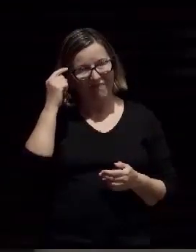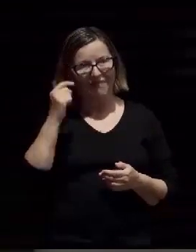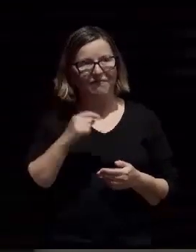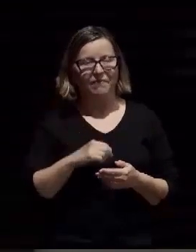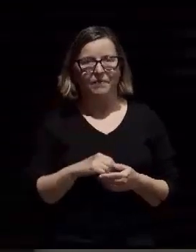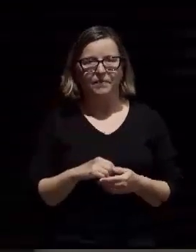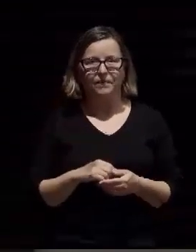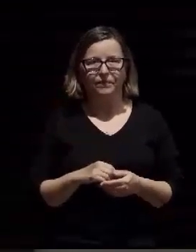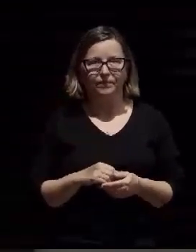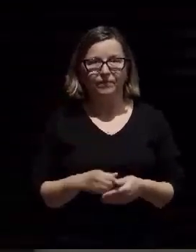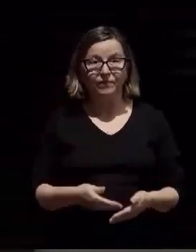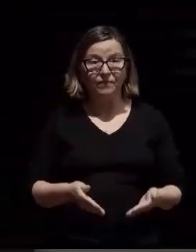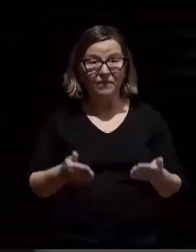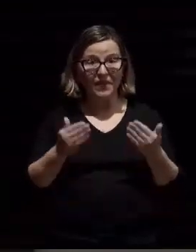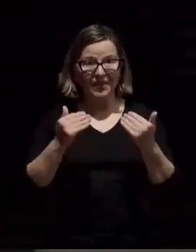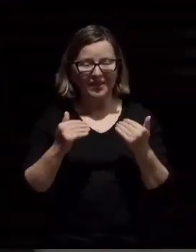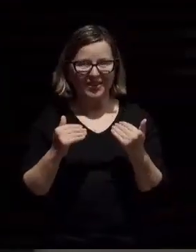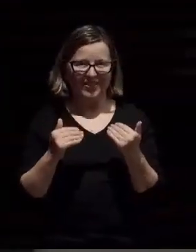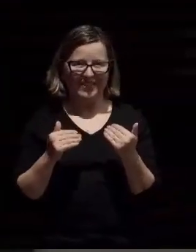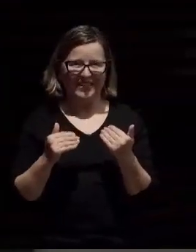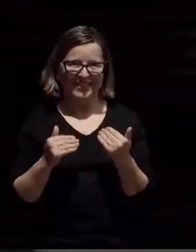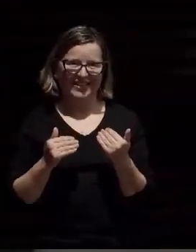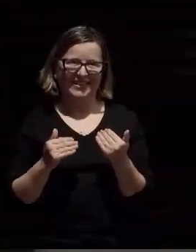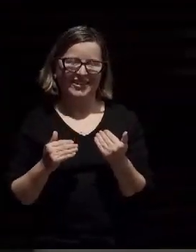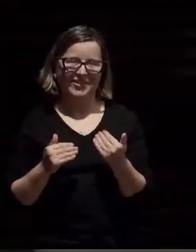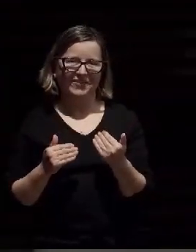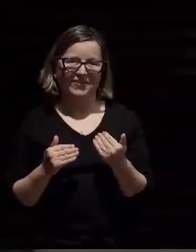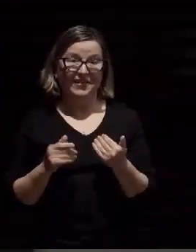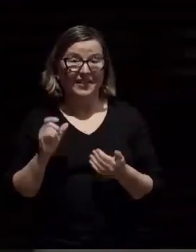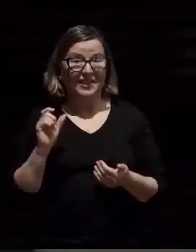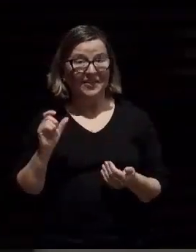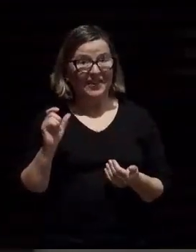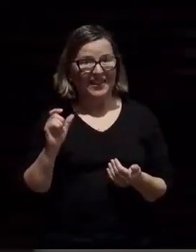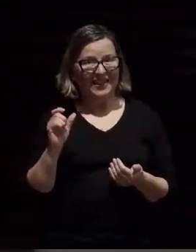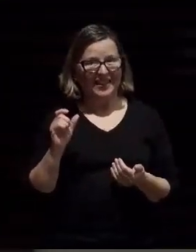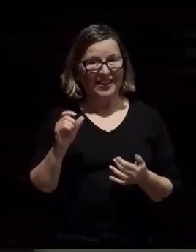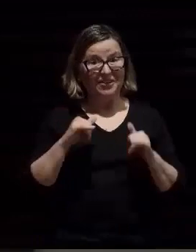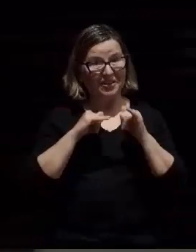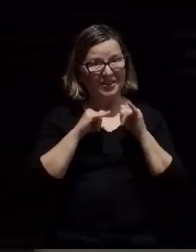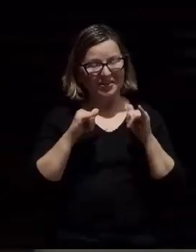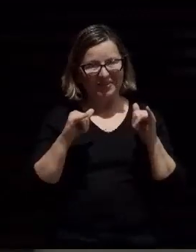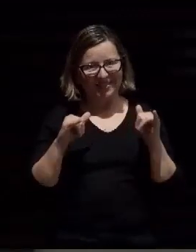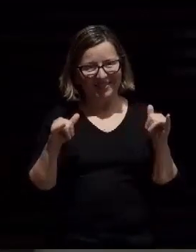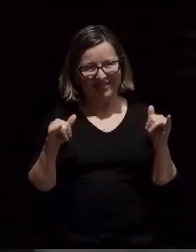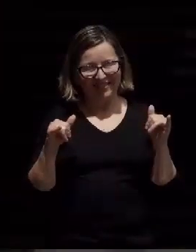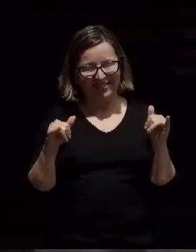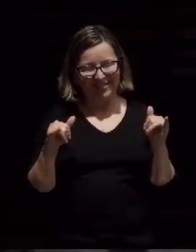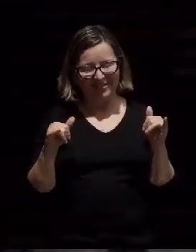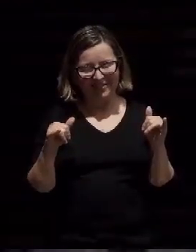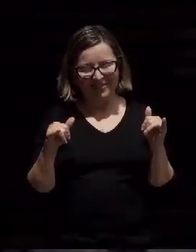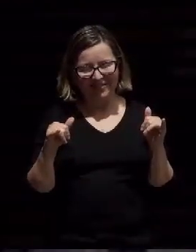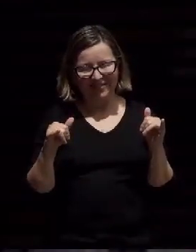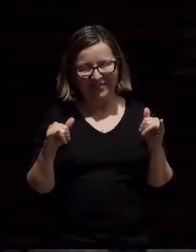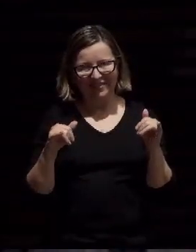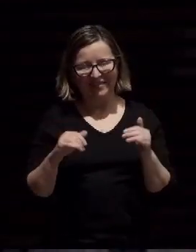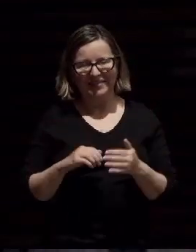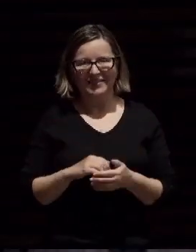o recebimento da palavra, da informação.